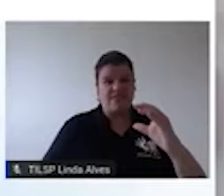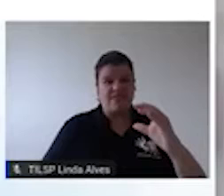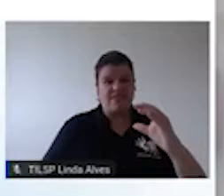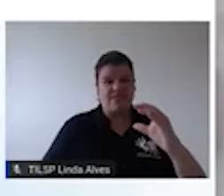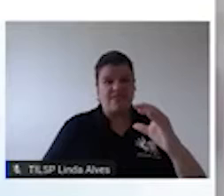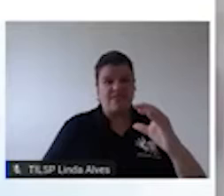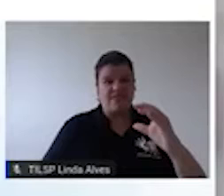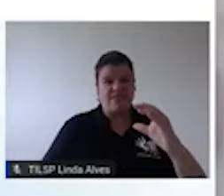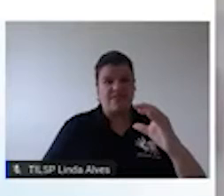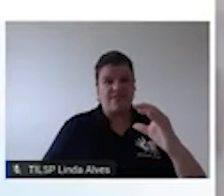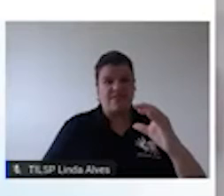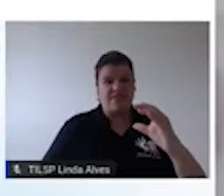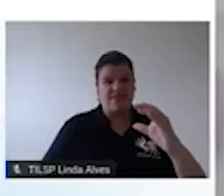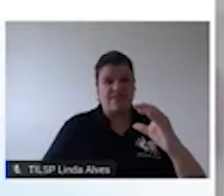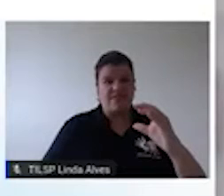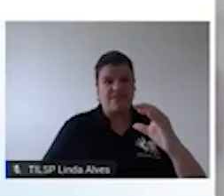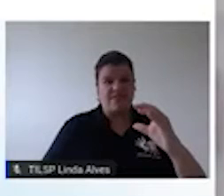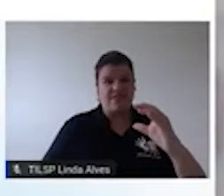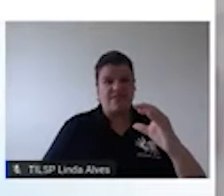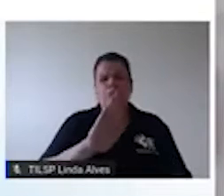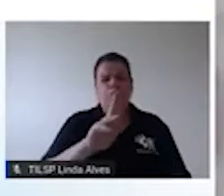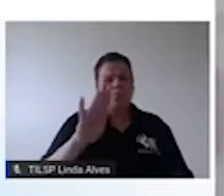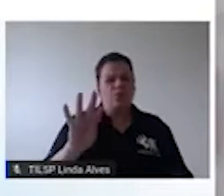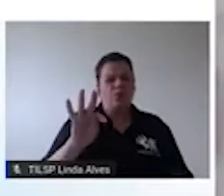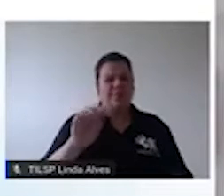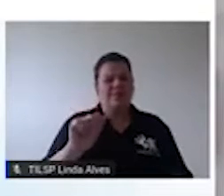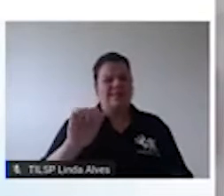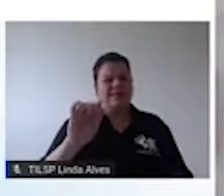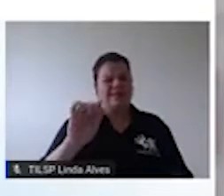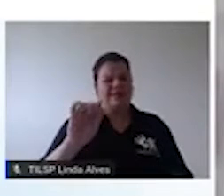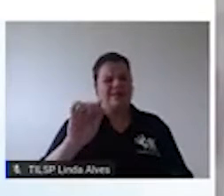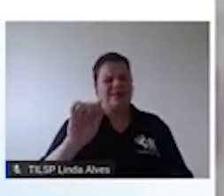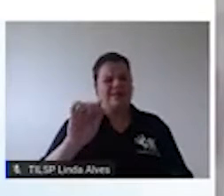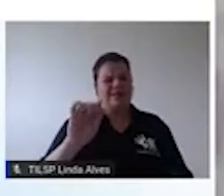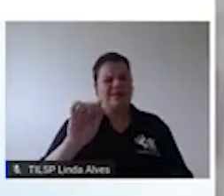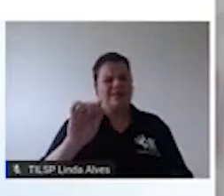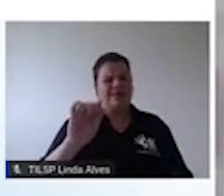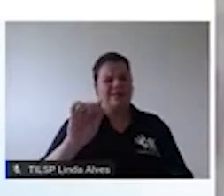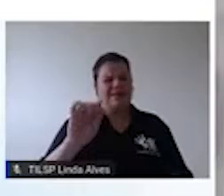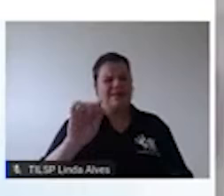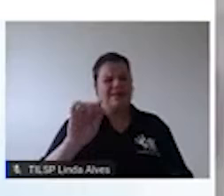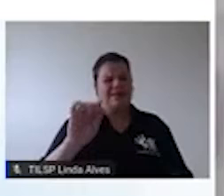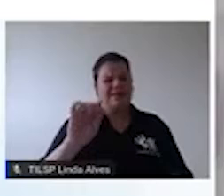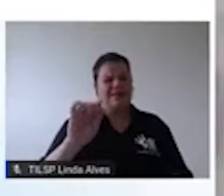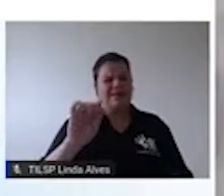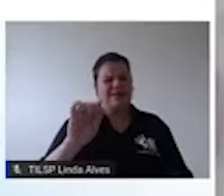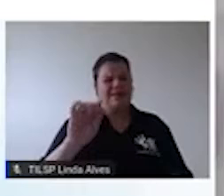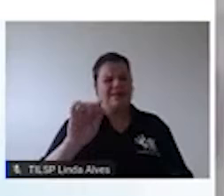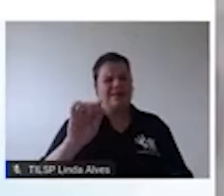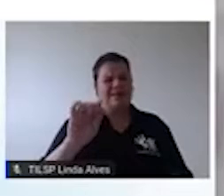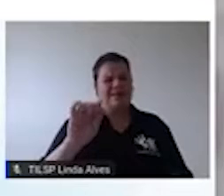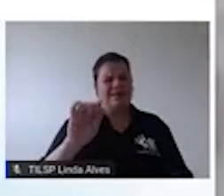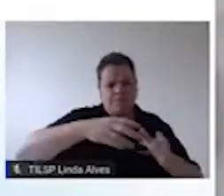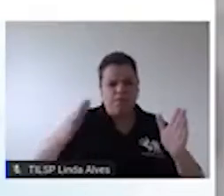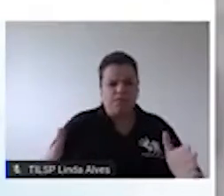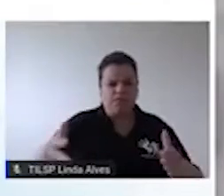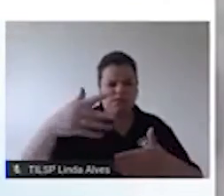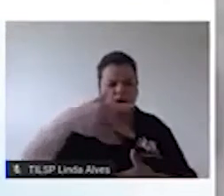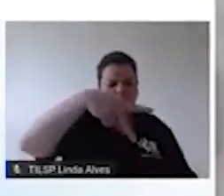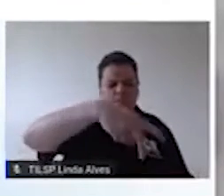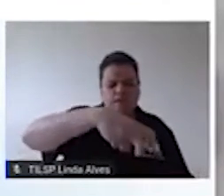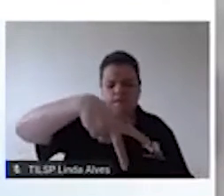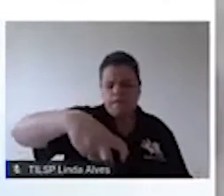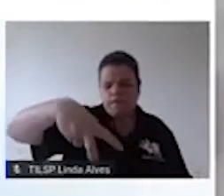com o Instituto Butantan já recebendo doses, já embalando, já fazendo as coisas que tem que fazer. Né? No